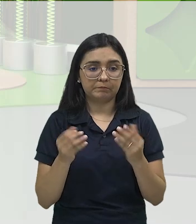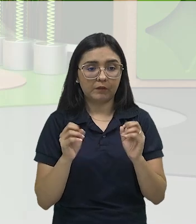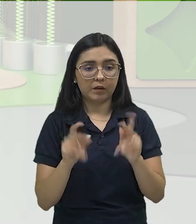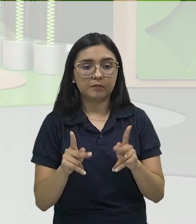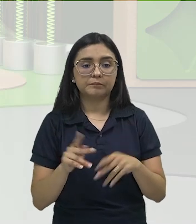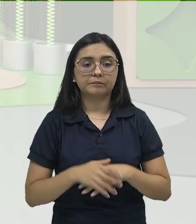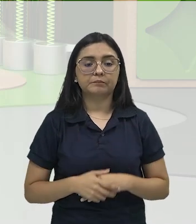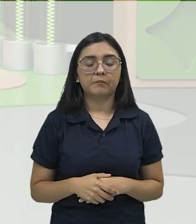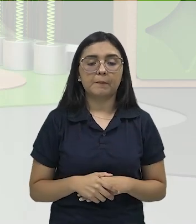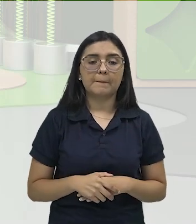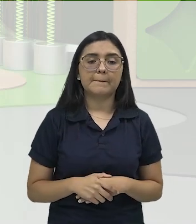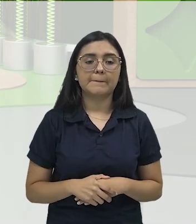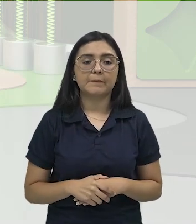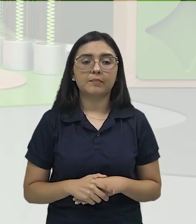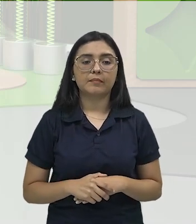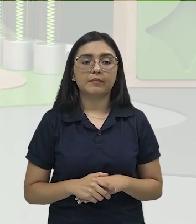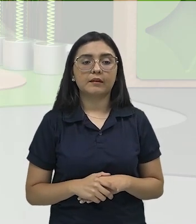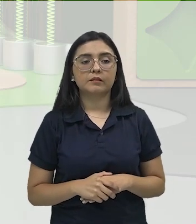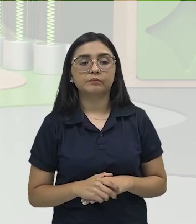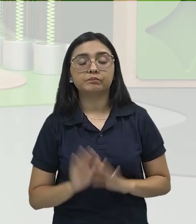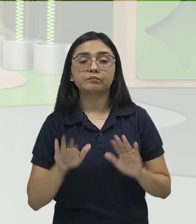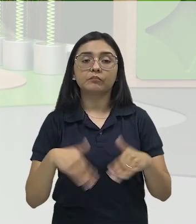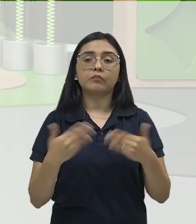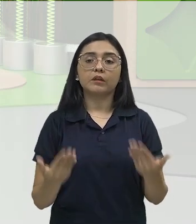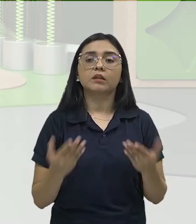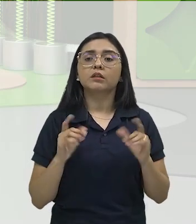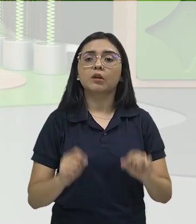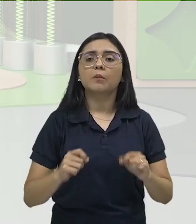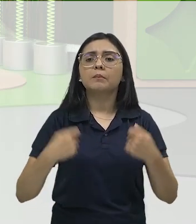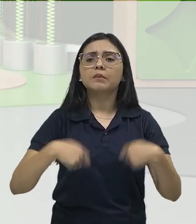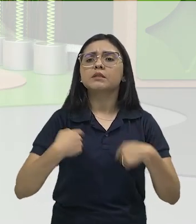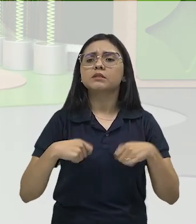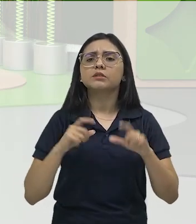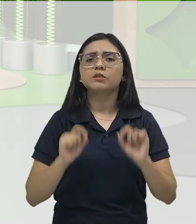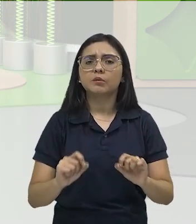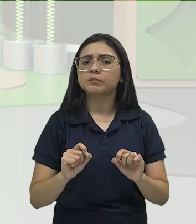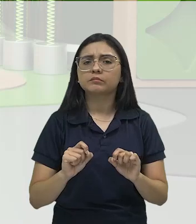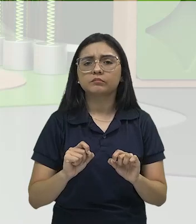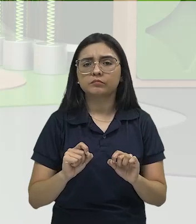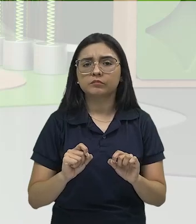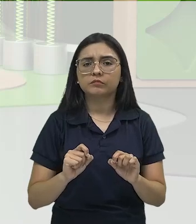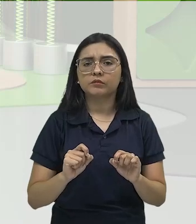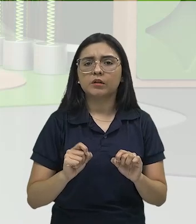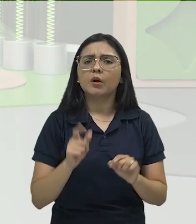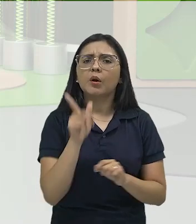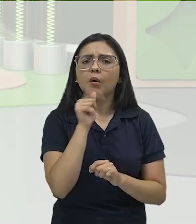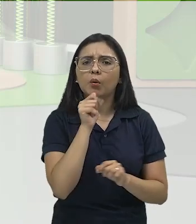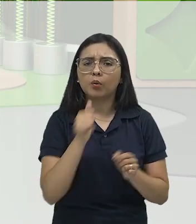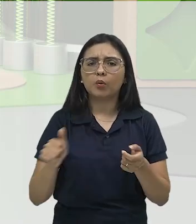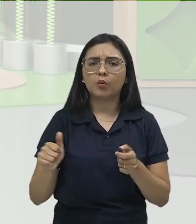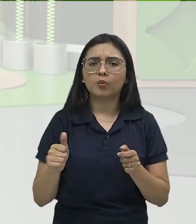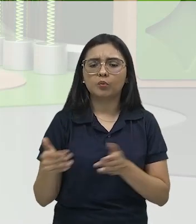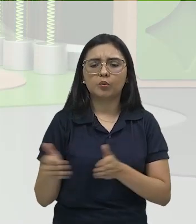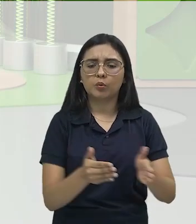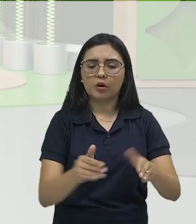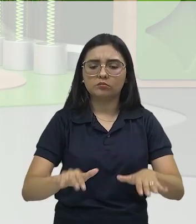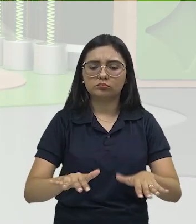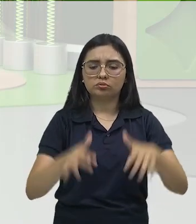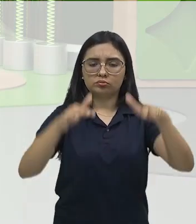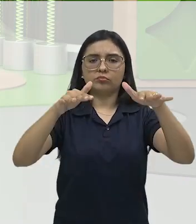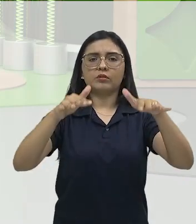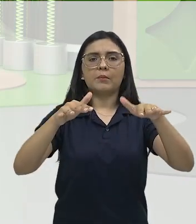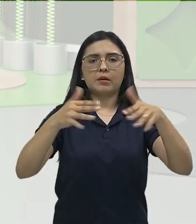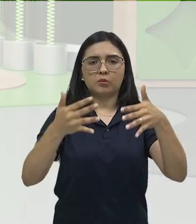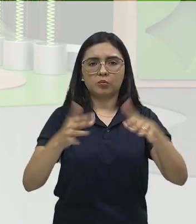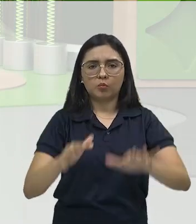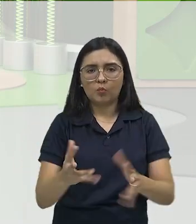certo? E aí é preciso falar sobre a questão da cheia e a questão da seca dos